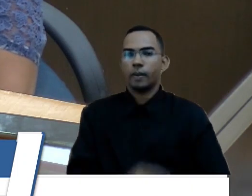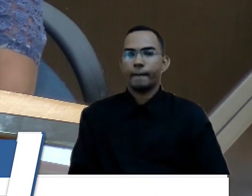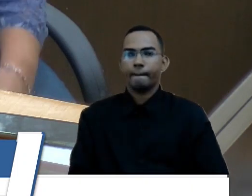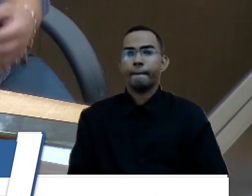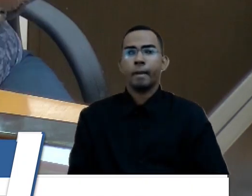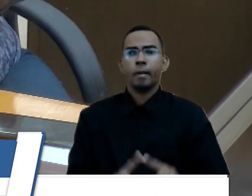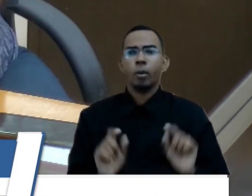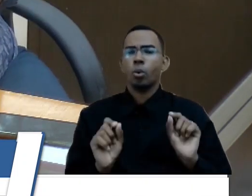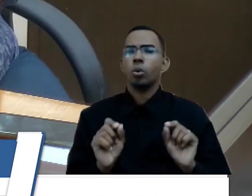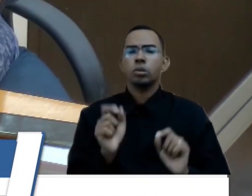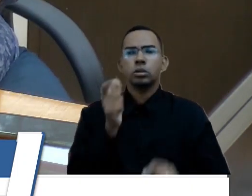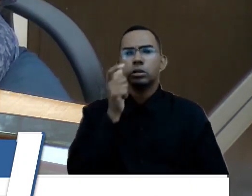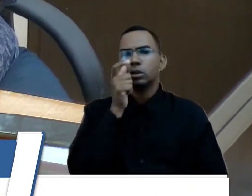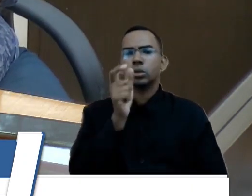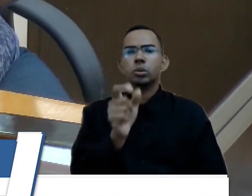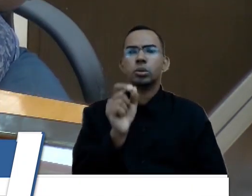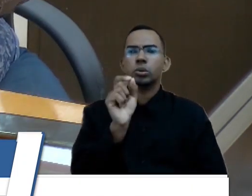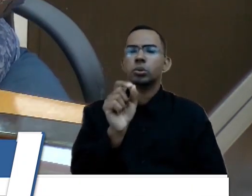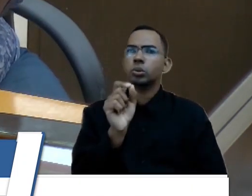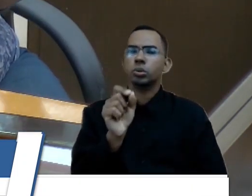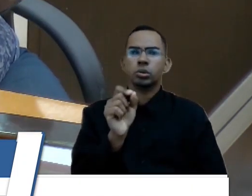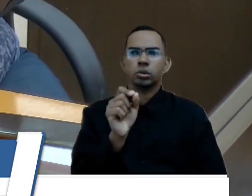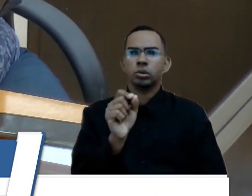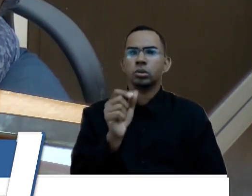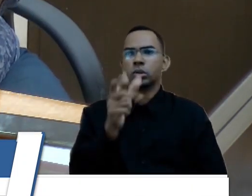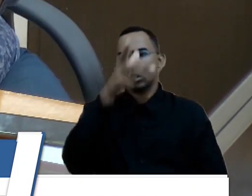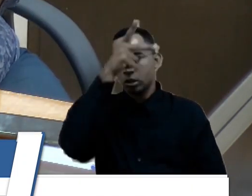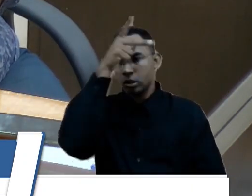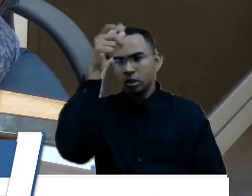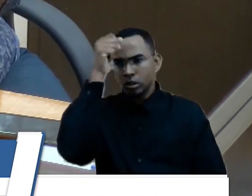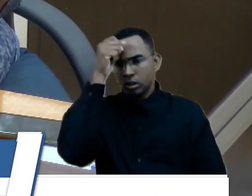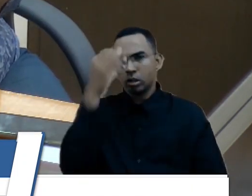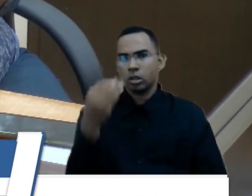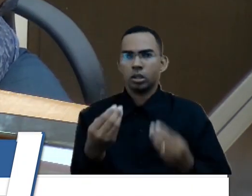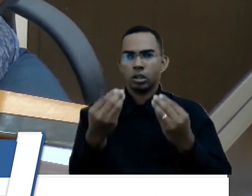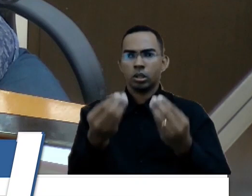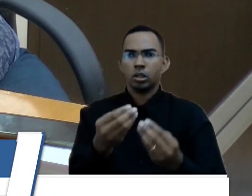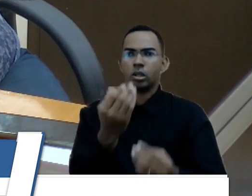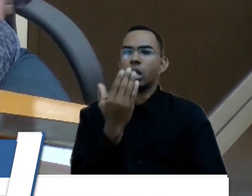achei interessante? Prefeitura